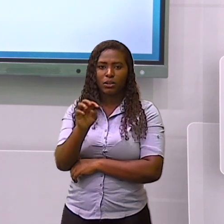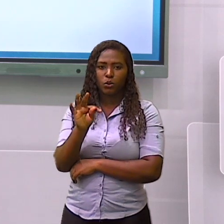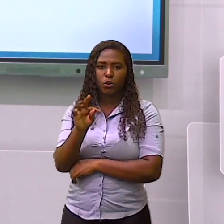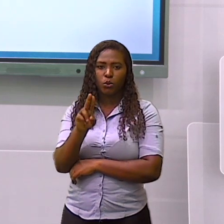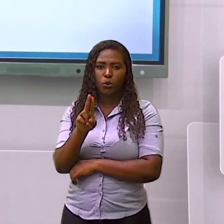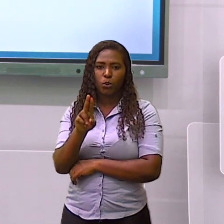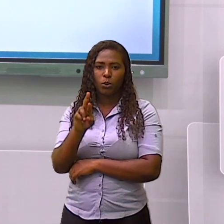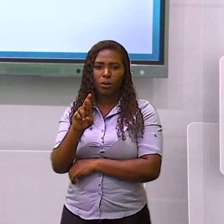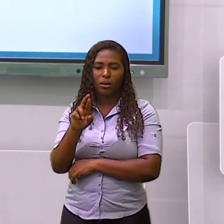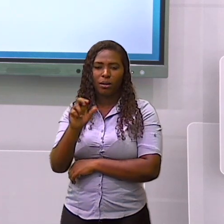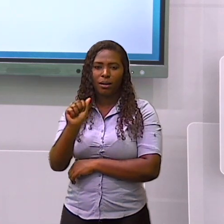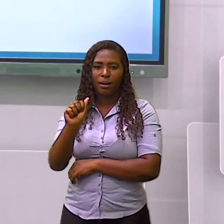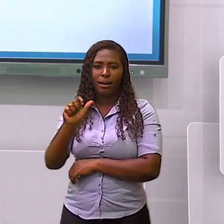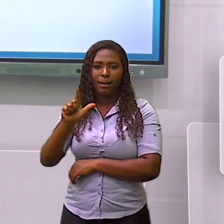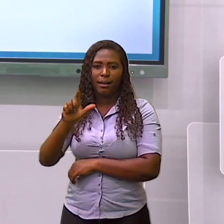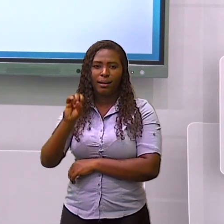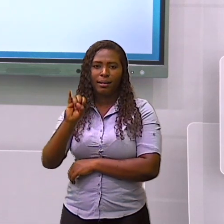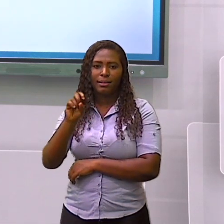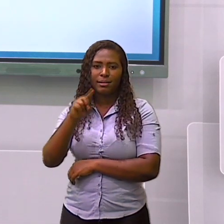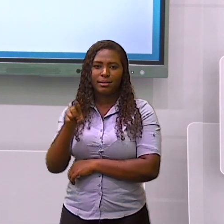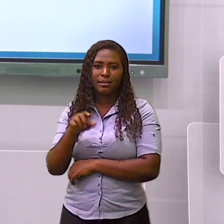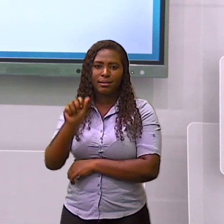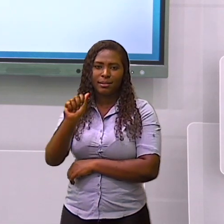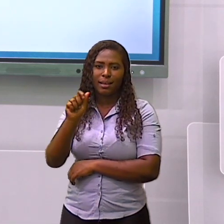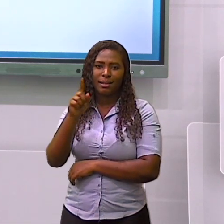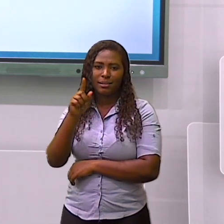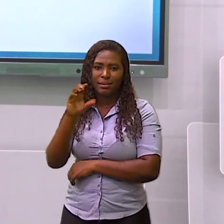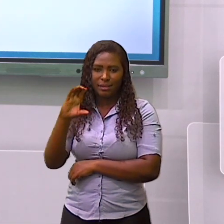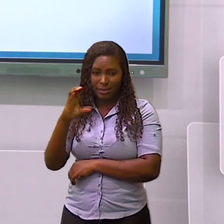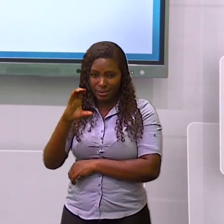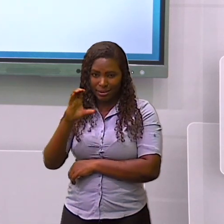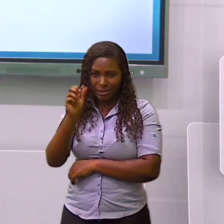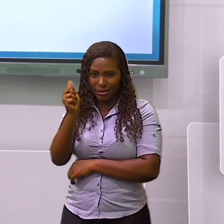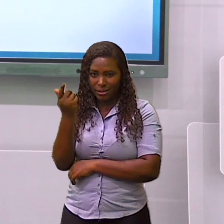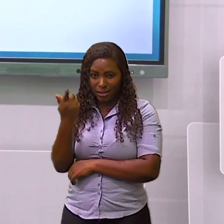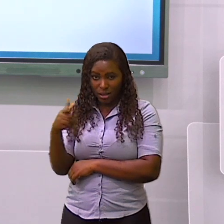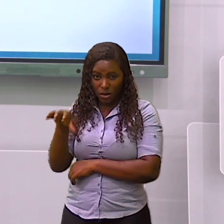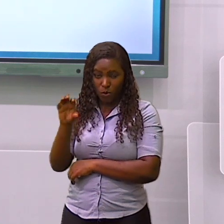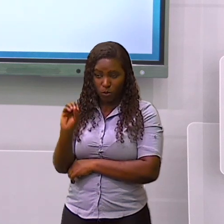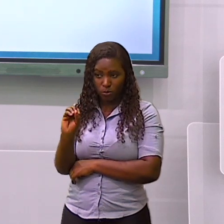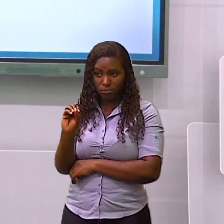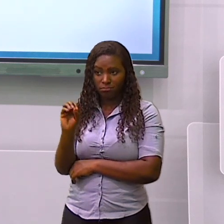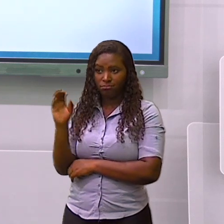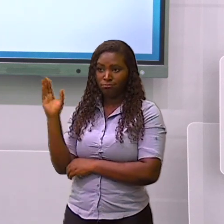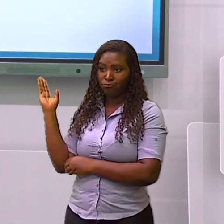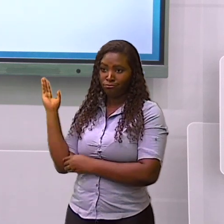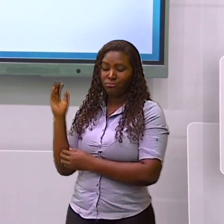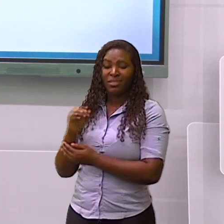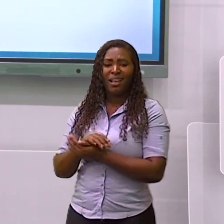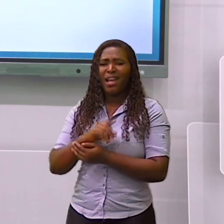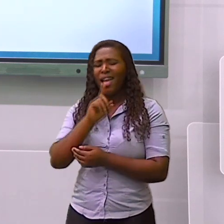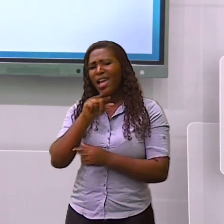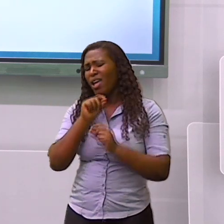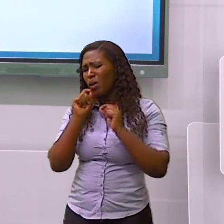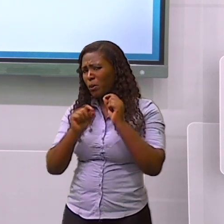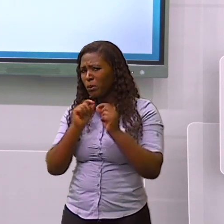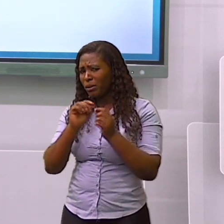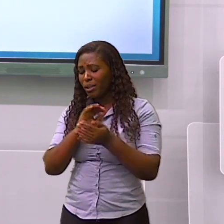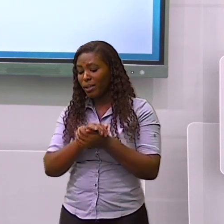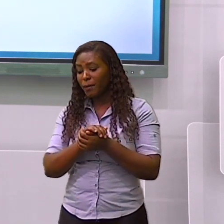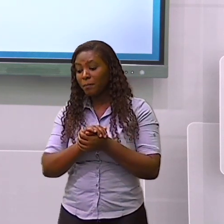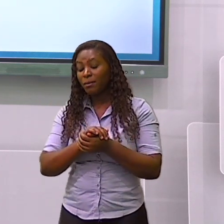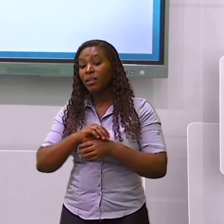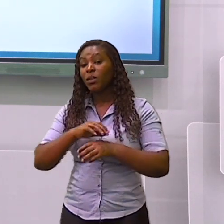regeneração natural. A solução ela veio importada do Reino